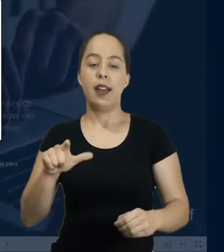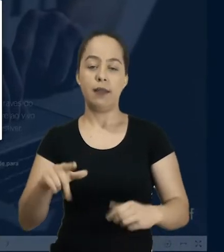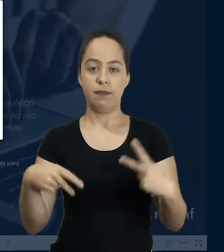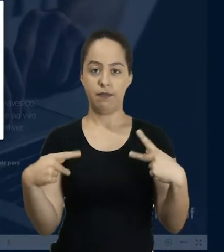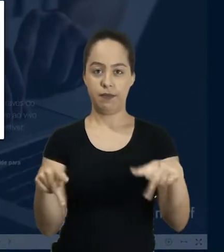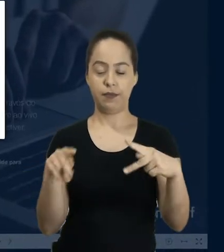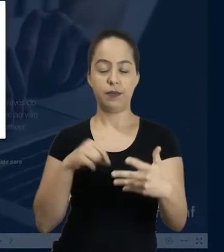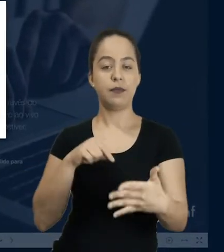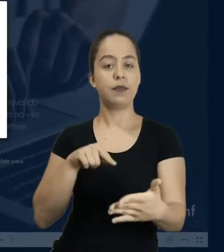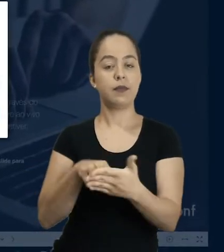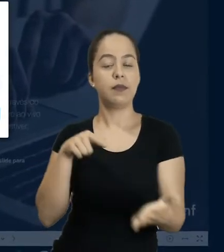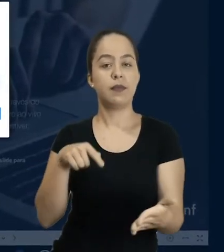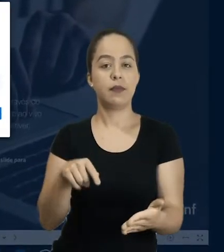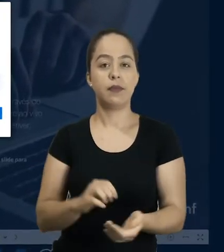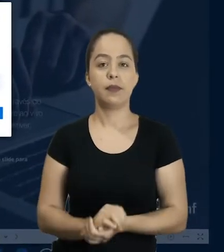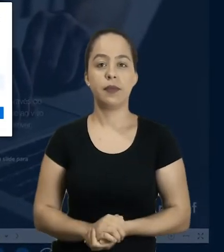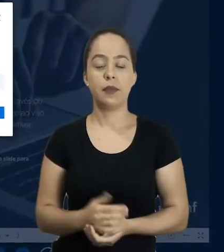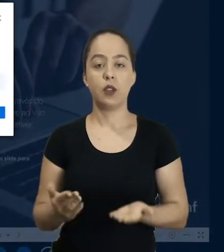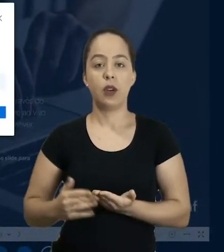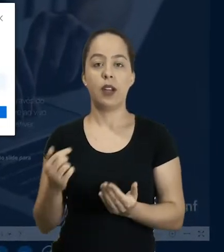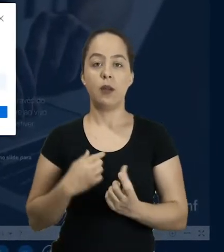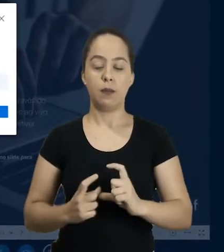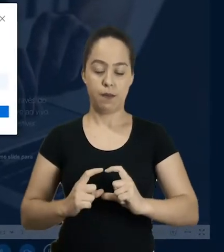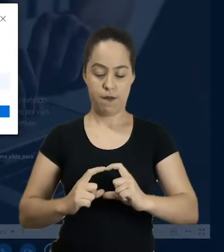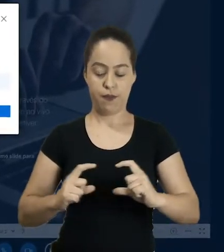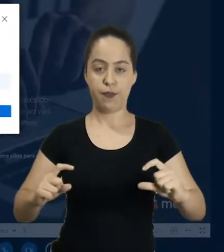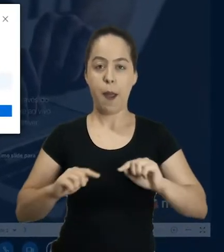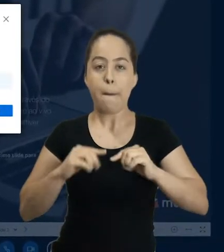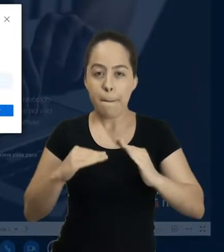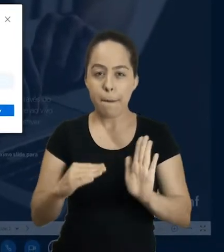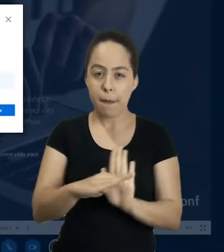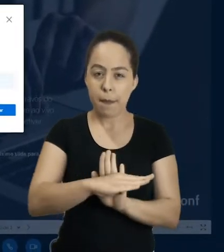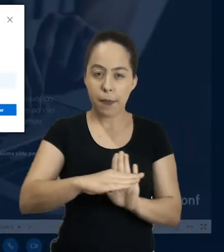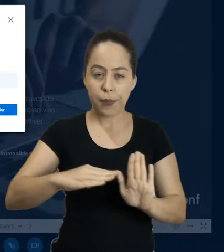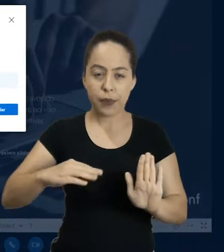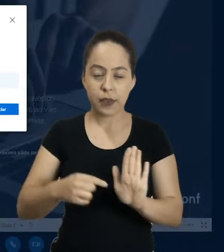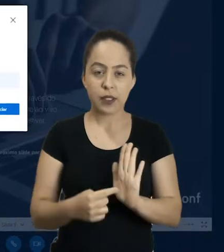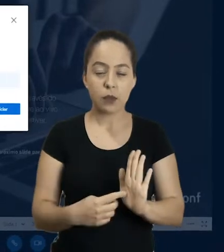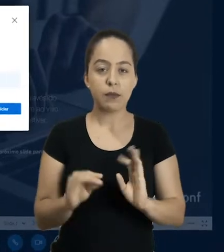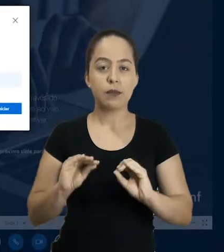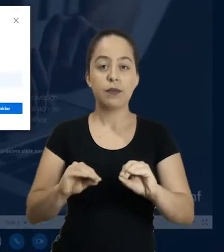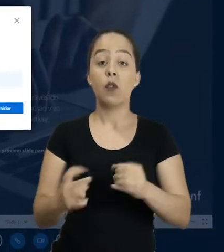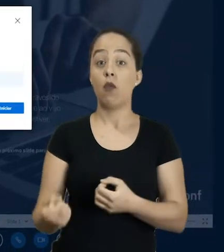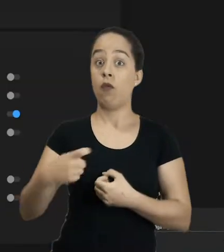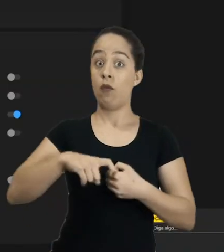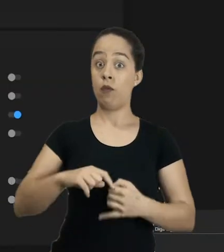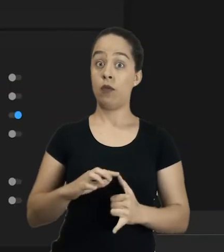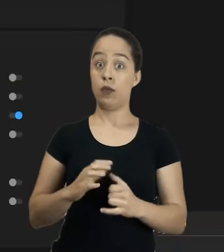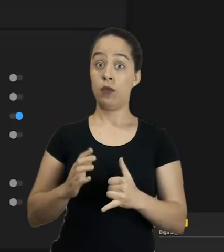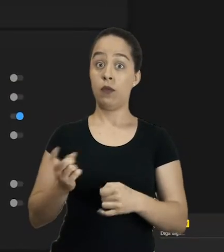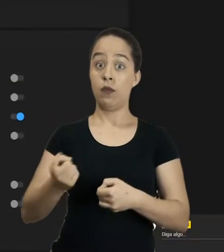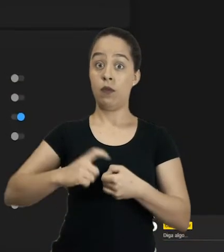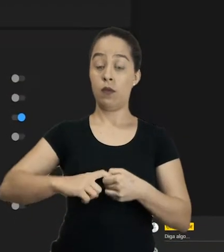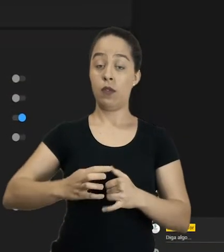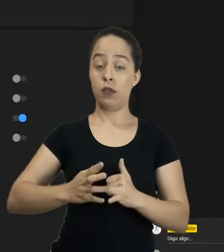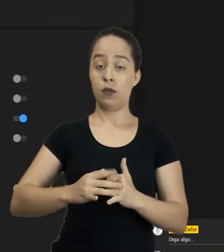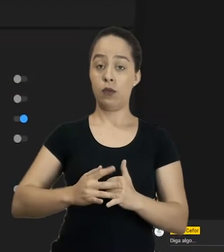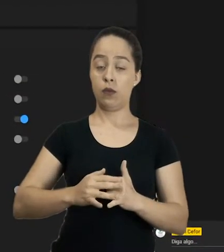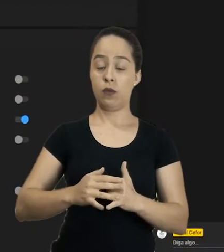aí que vem o pulo aqui do gato. Vou colocar uma barrinha. Aí eu volto aqui no